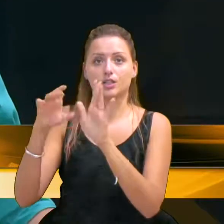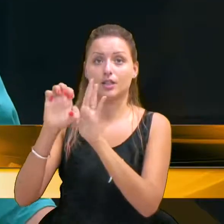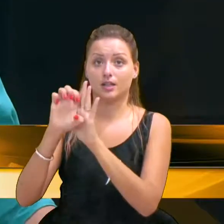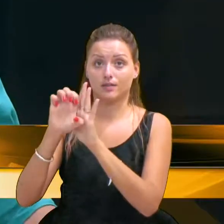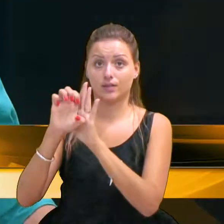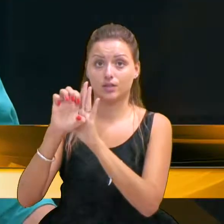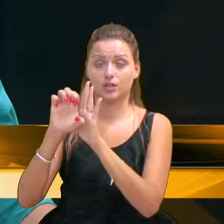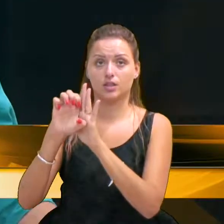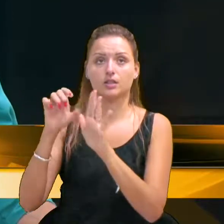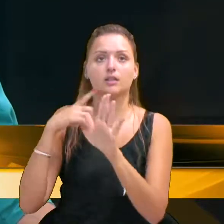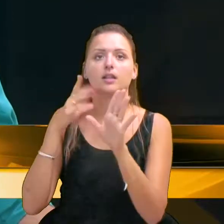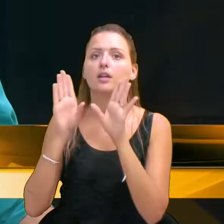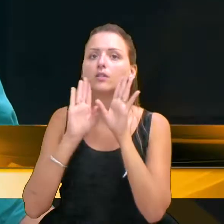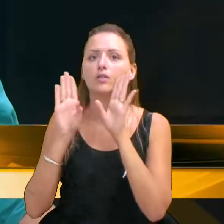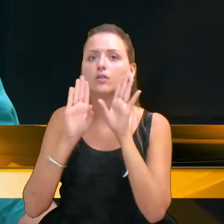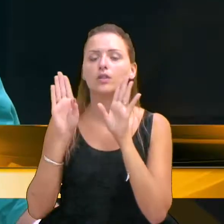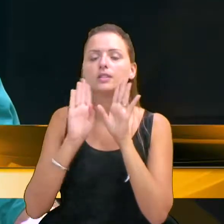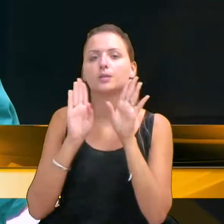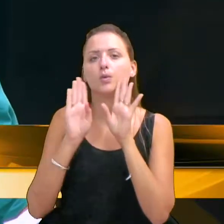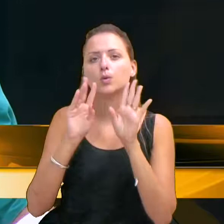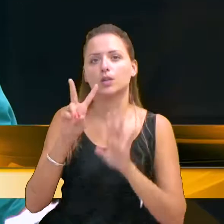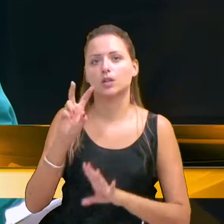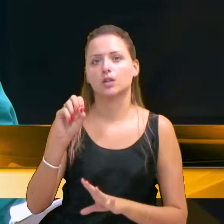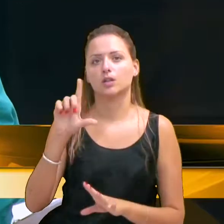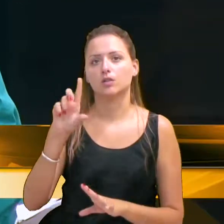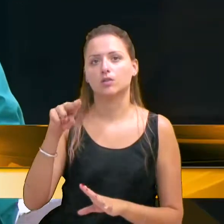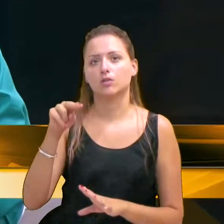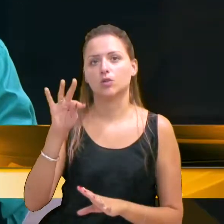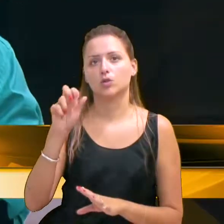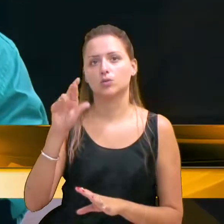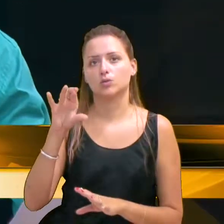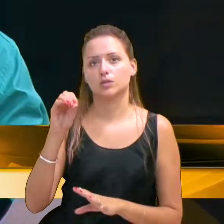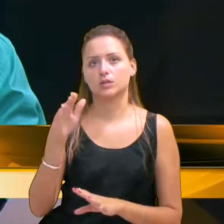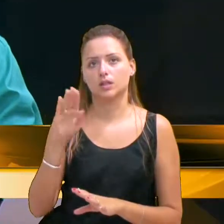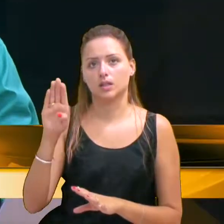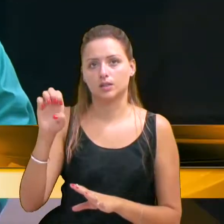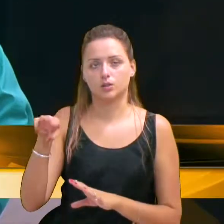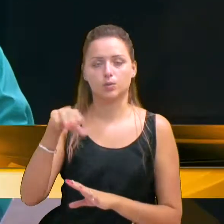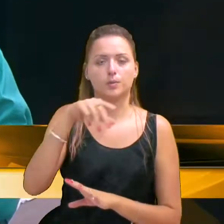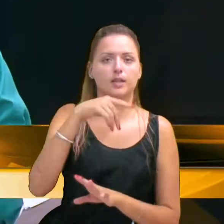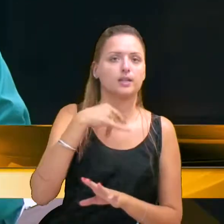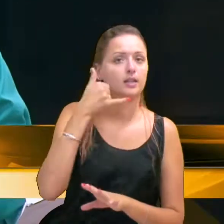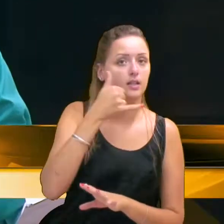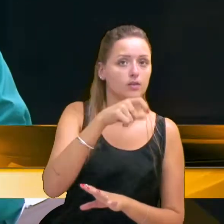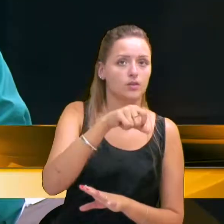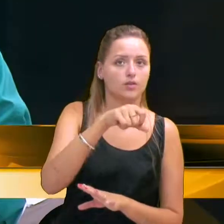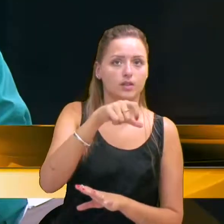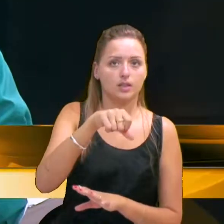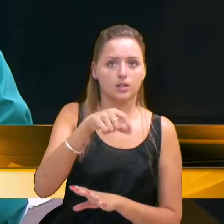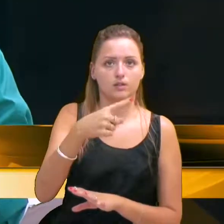o Facebook, Voluntários do Bem. Tem o telefone da Diva, que é 9917